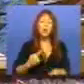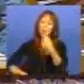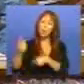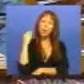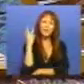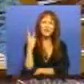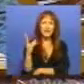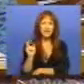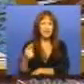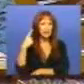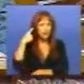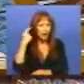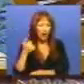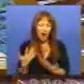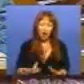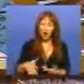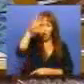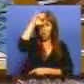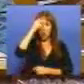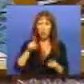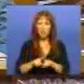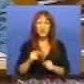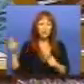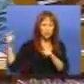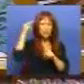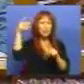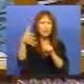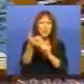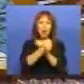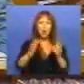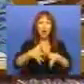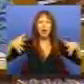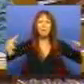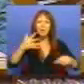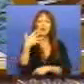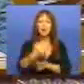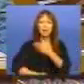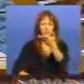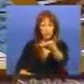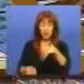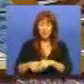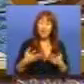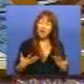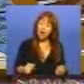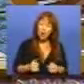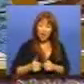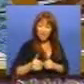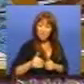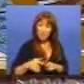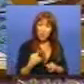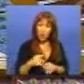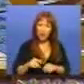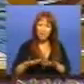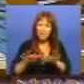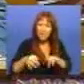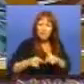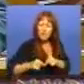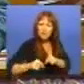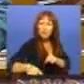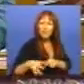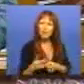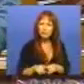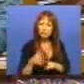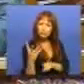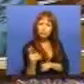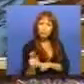ontem três anos que o atual Governo alcançou a maioria absoluta. E agora que se aproxima a reta final do seu mandato,